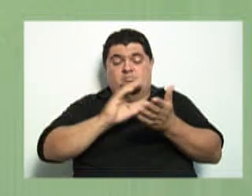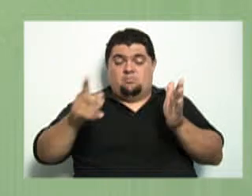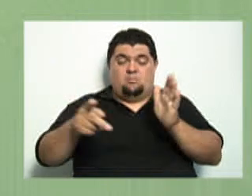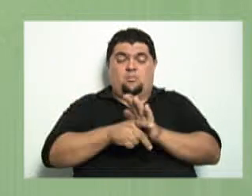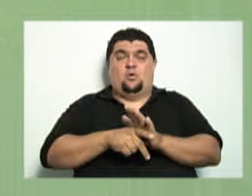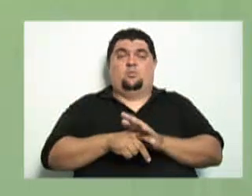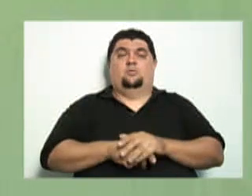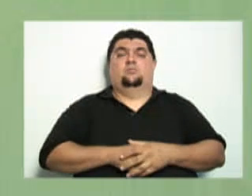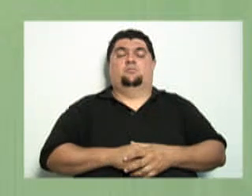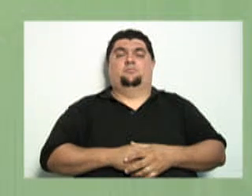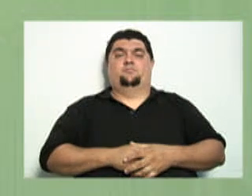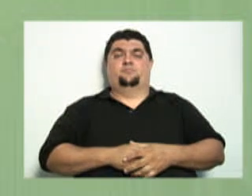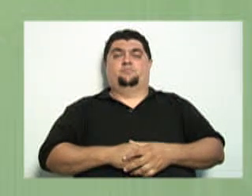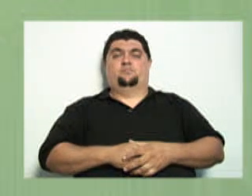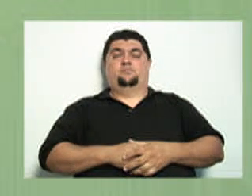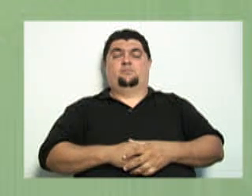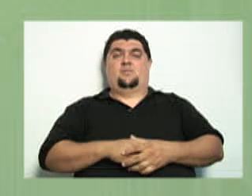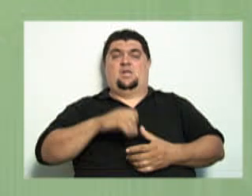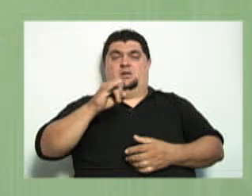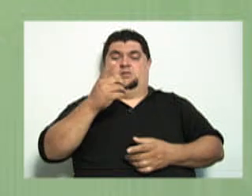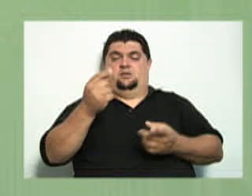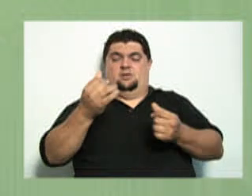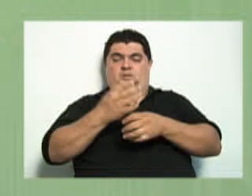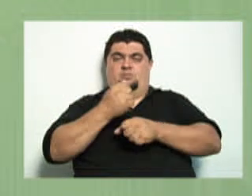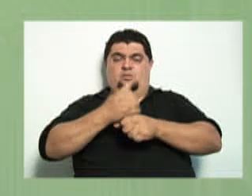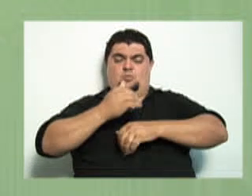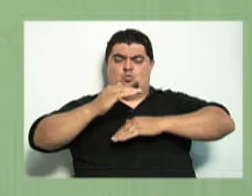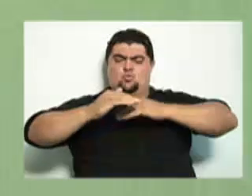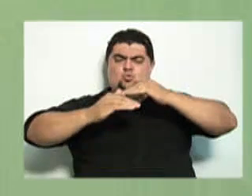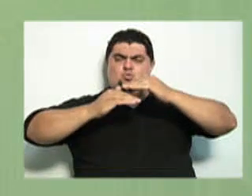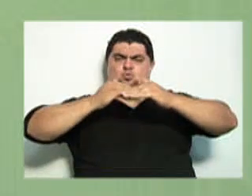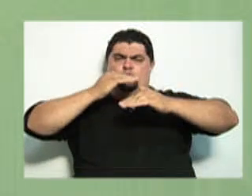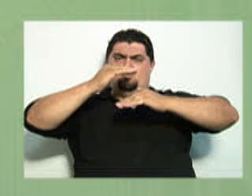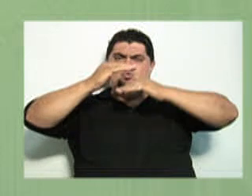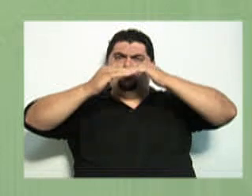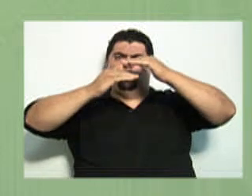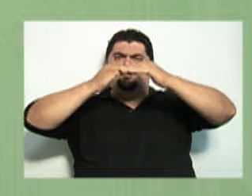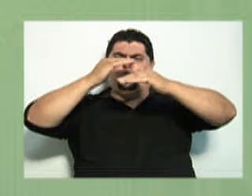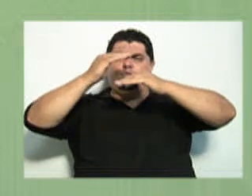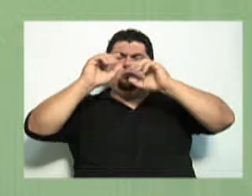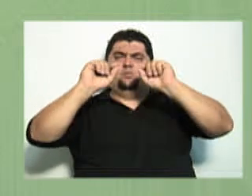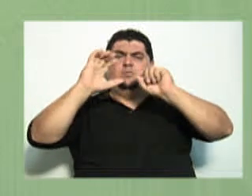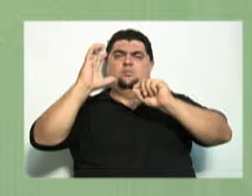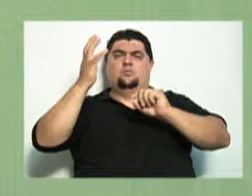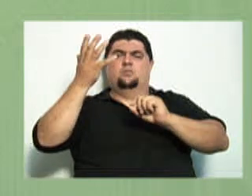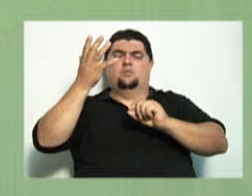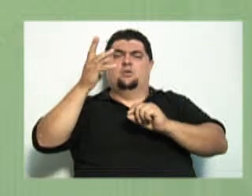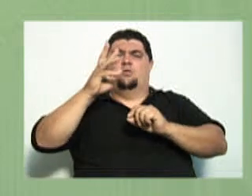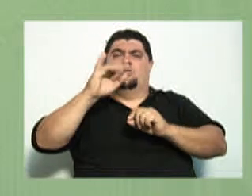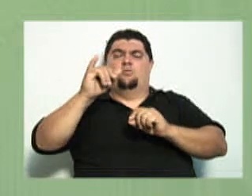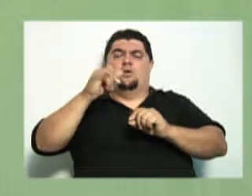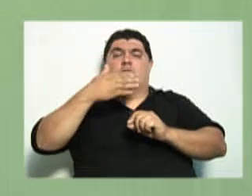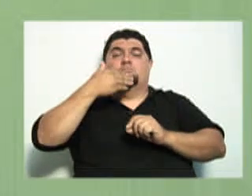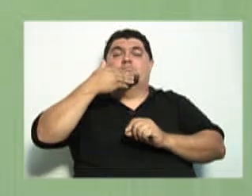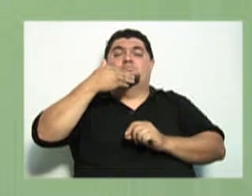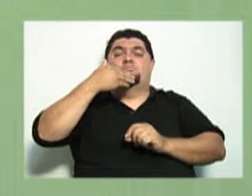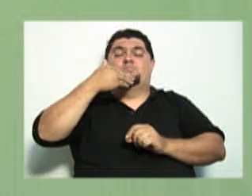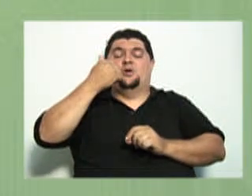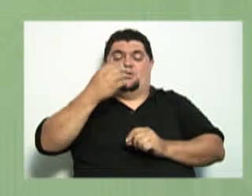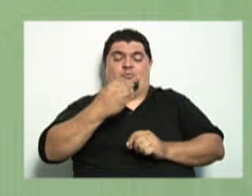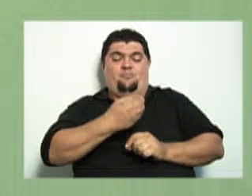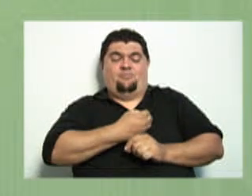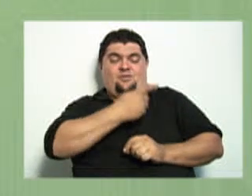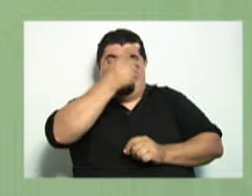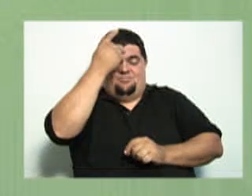À medida que a economia cresce, gerando emprego e renda, uma consequência é a melhoria das condições de